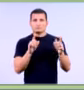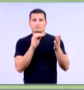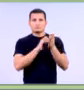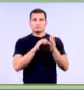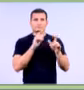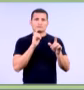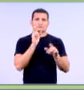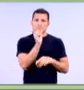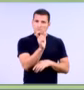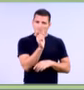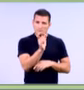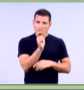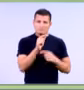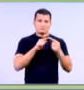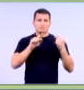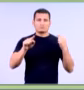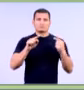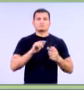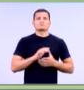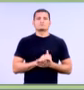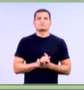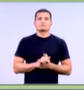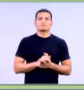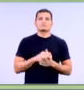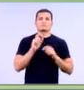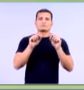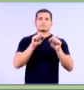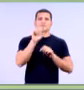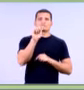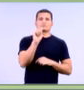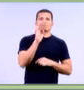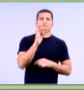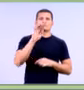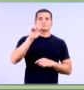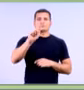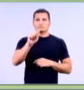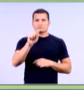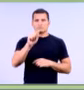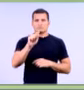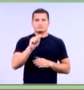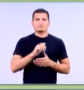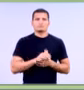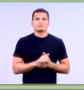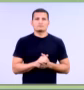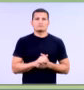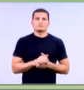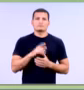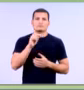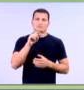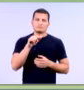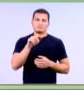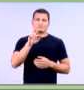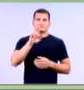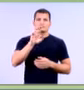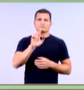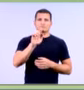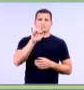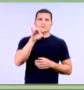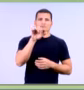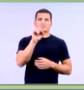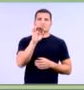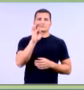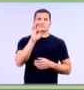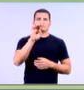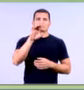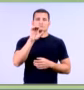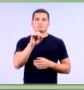palavras inadequadas. O que é uma ata? Prestem atenção na descrição da ata. É um registro, uma forma